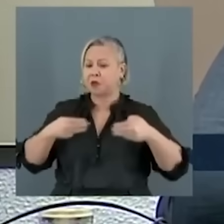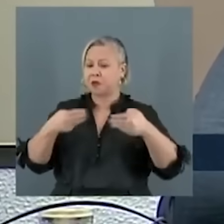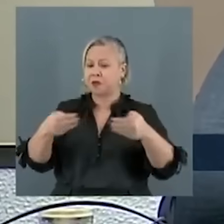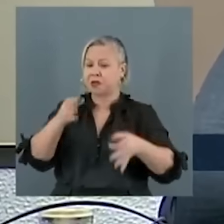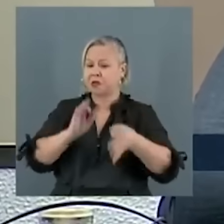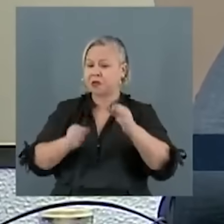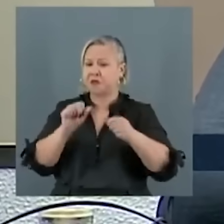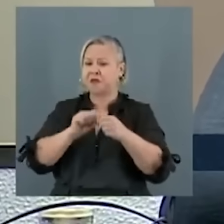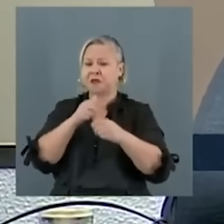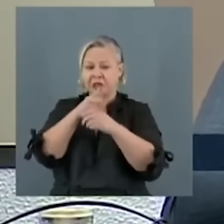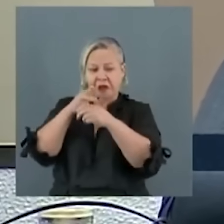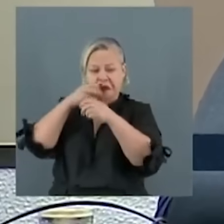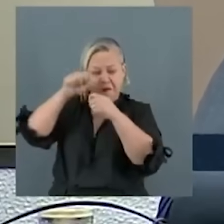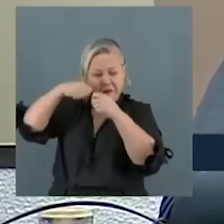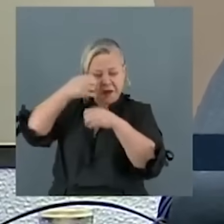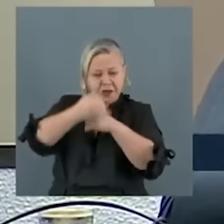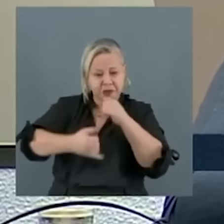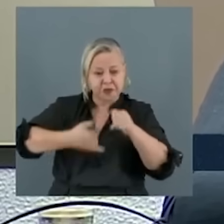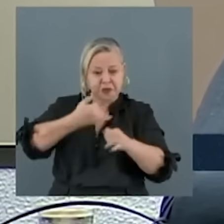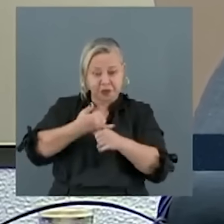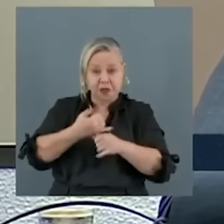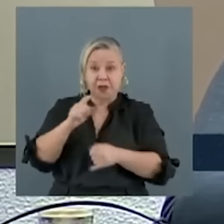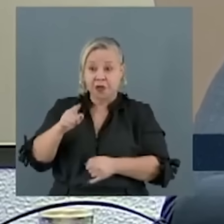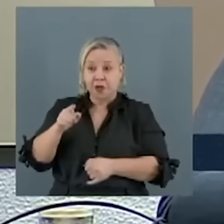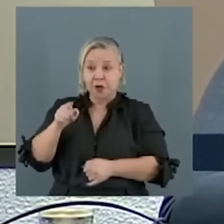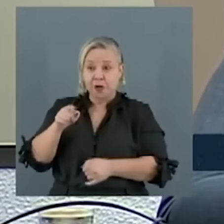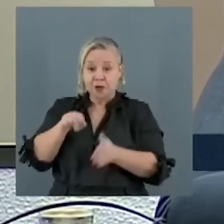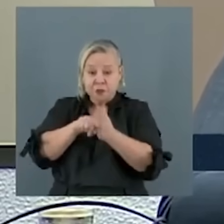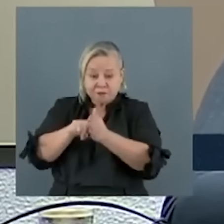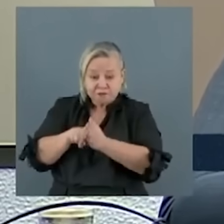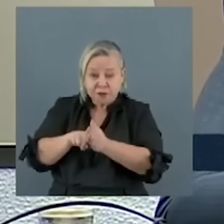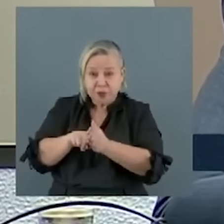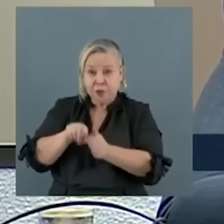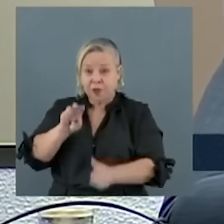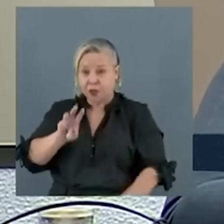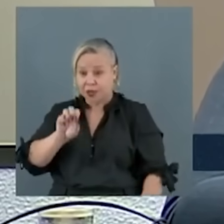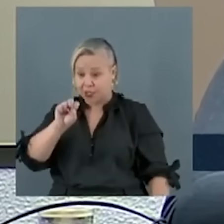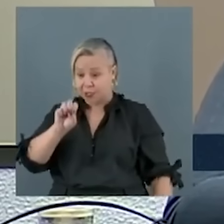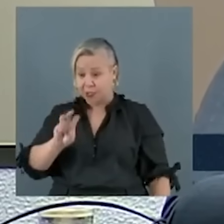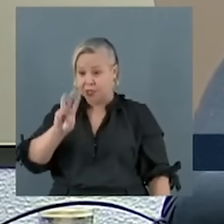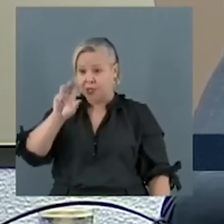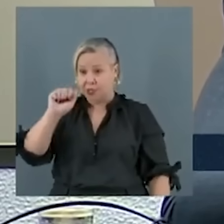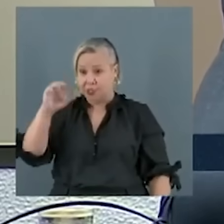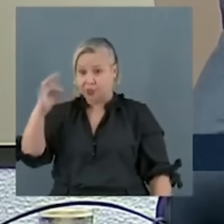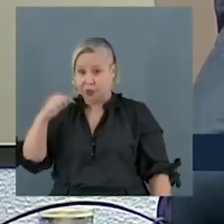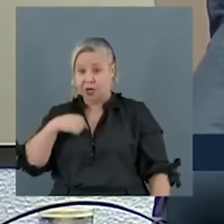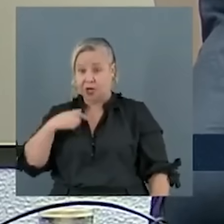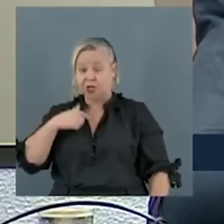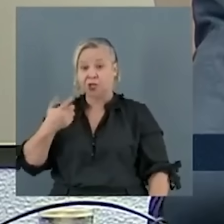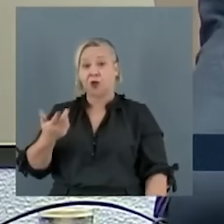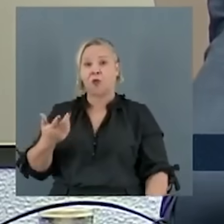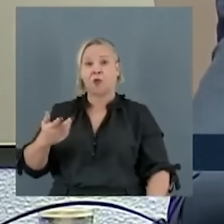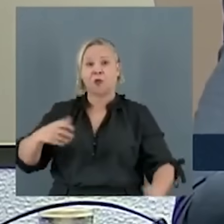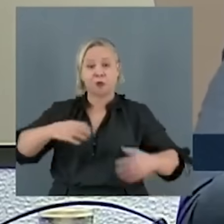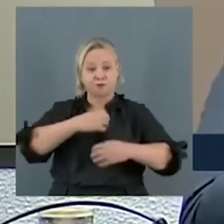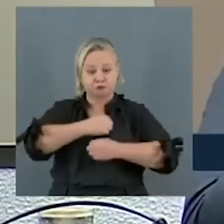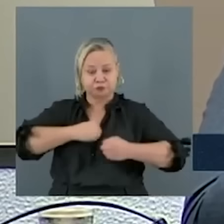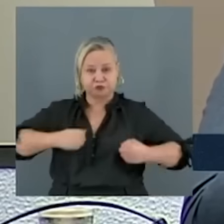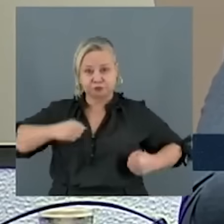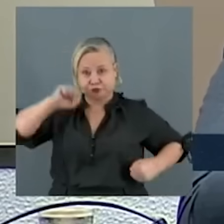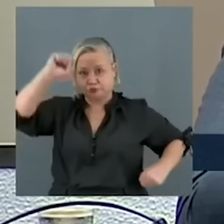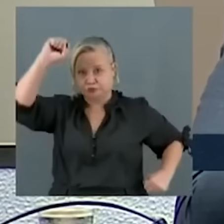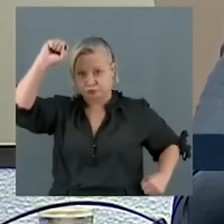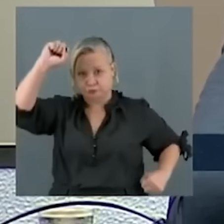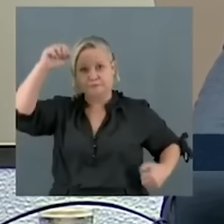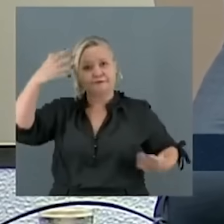até sua prisão. Porque se o senhor é da SWAT, eu sou dos Vingadores. O senhor conhece Capitão América, Homem-Aranha? Então é assim que a gente